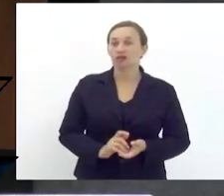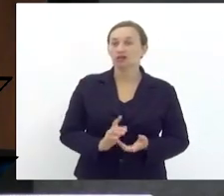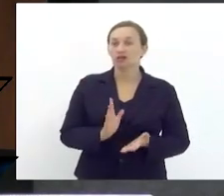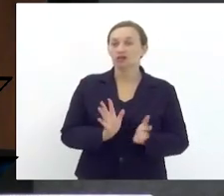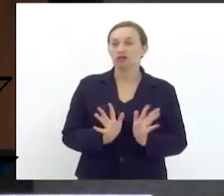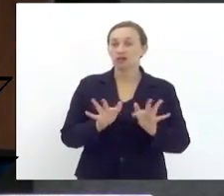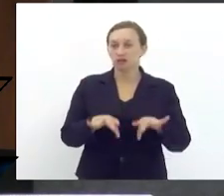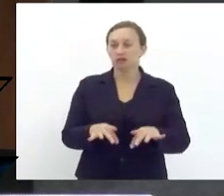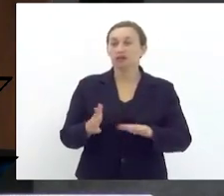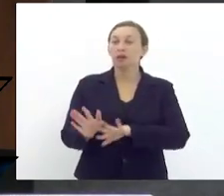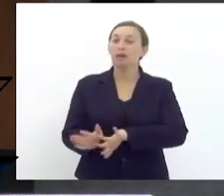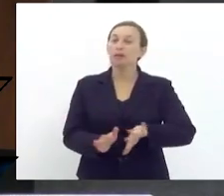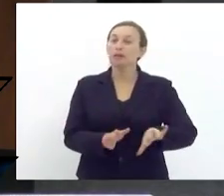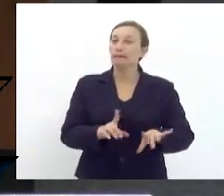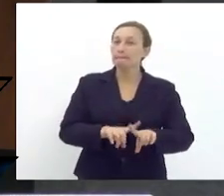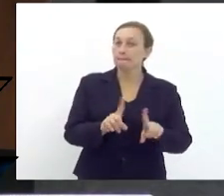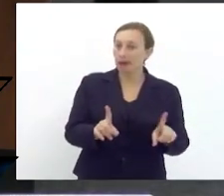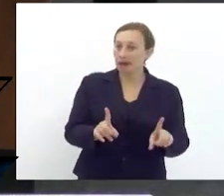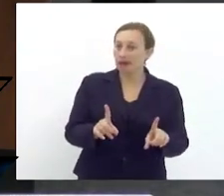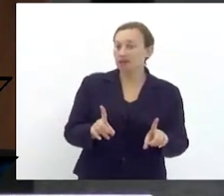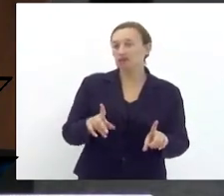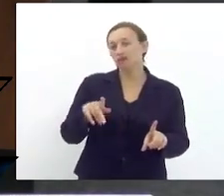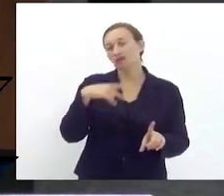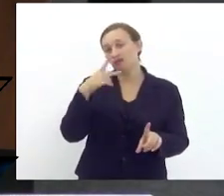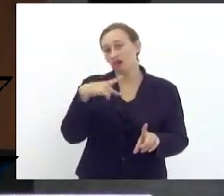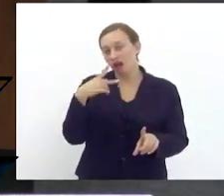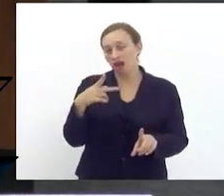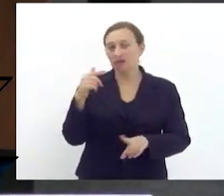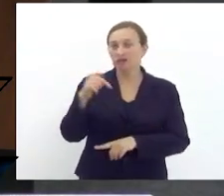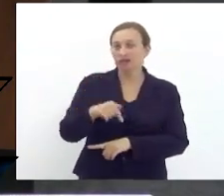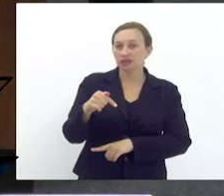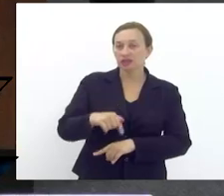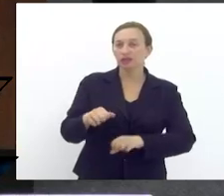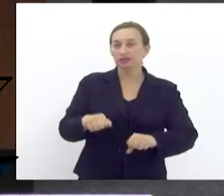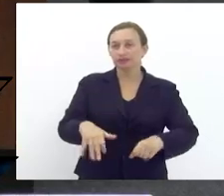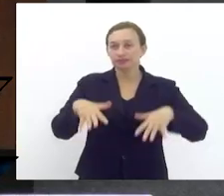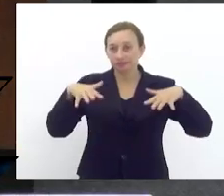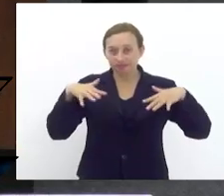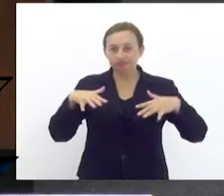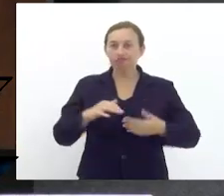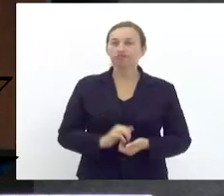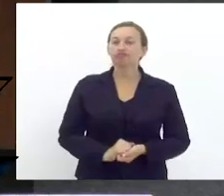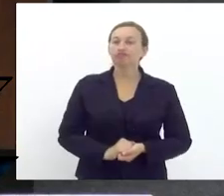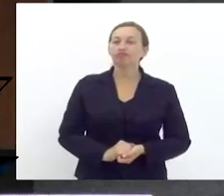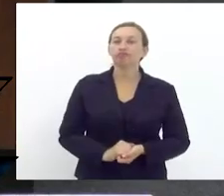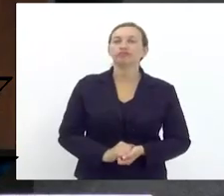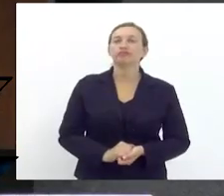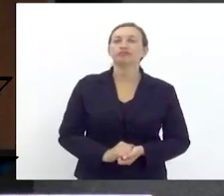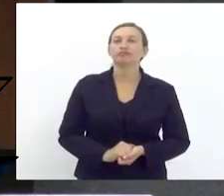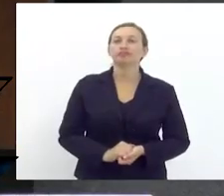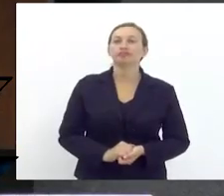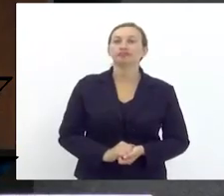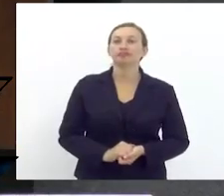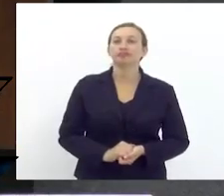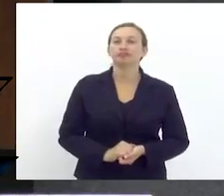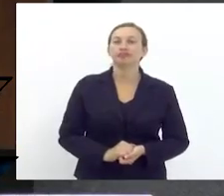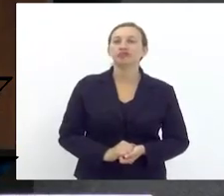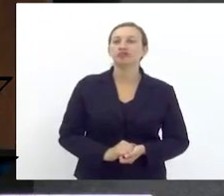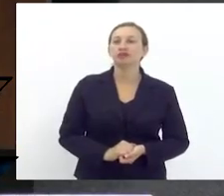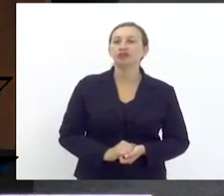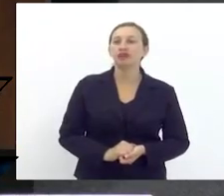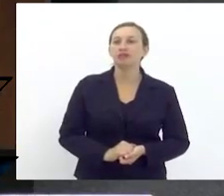final mas na medida que foi levantado aqui em plenário eu queria